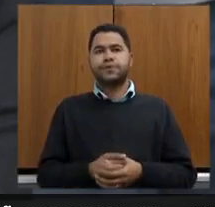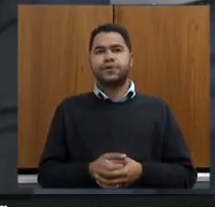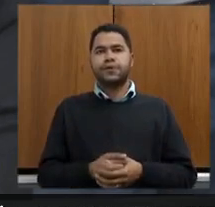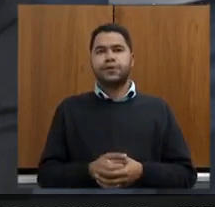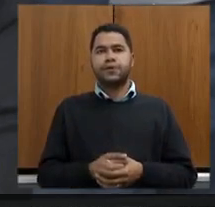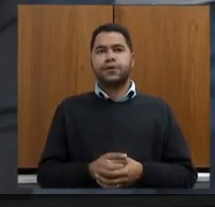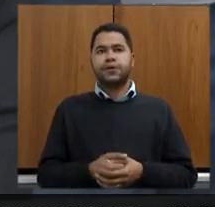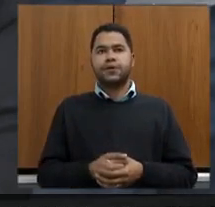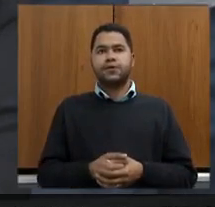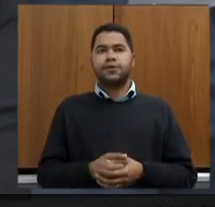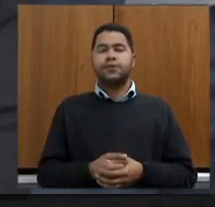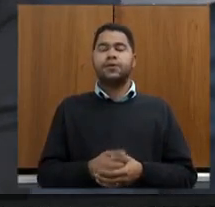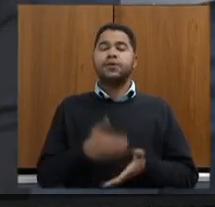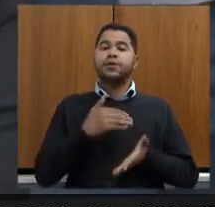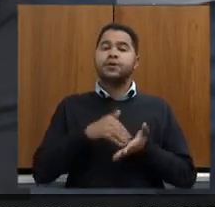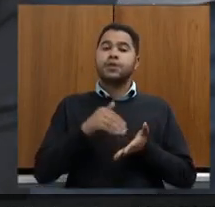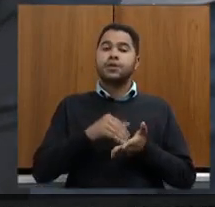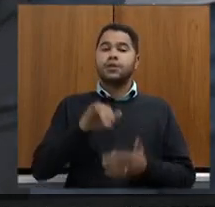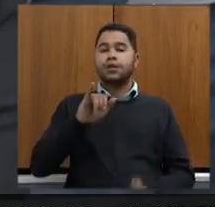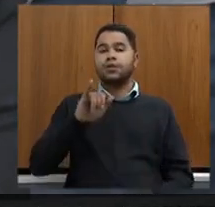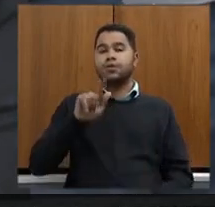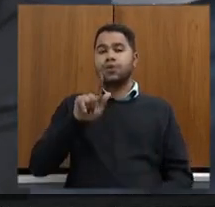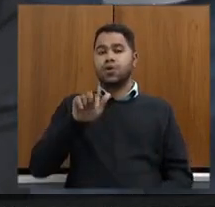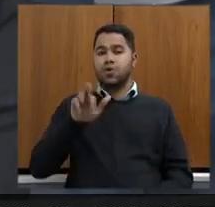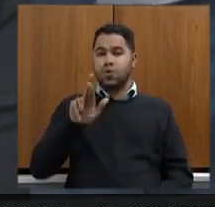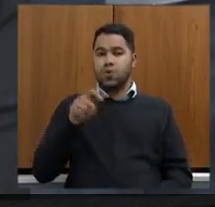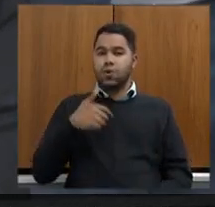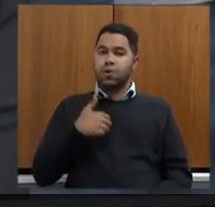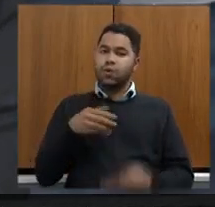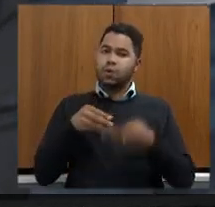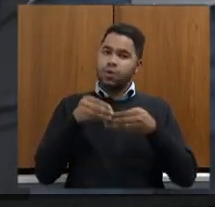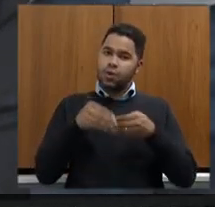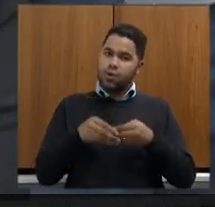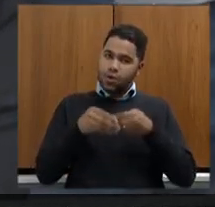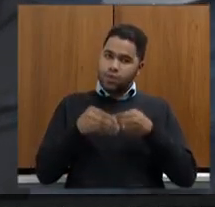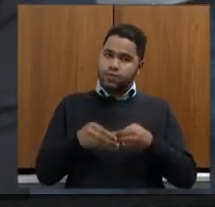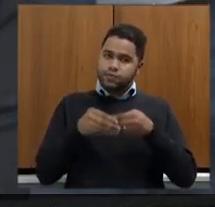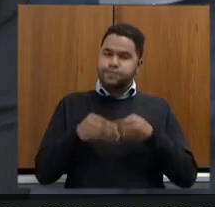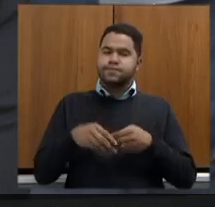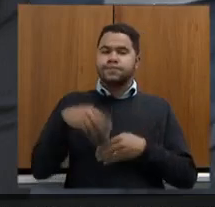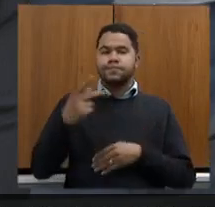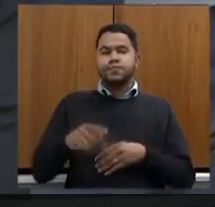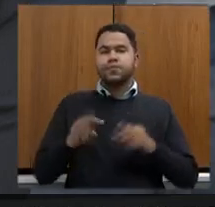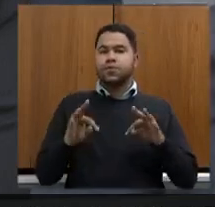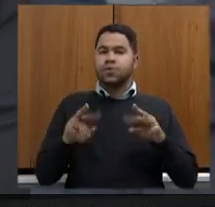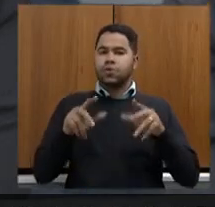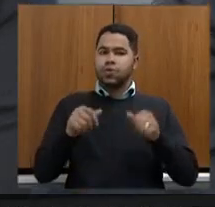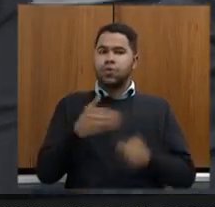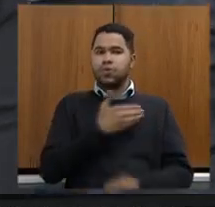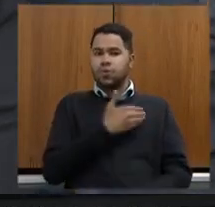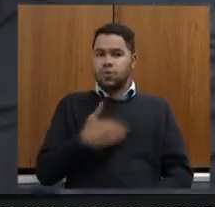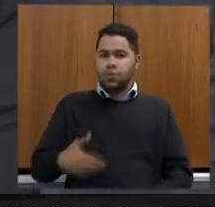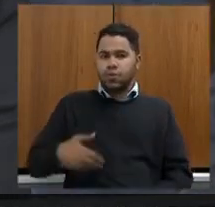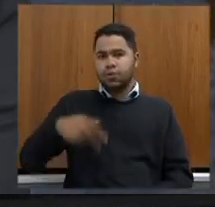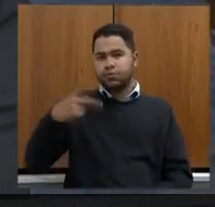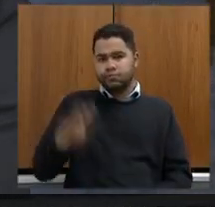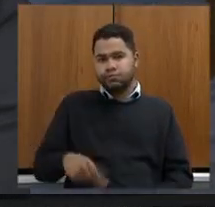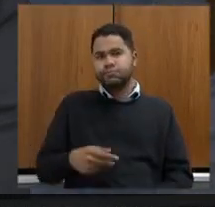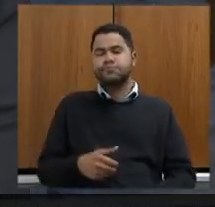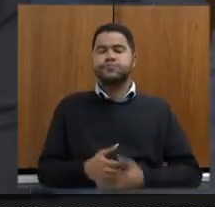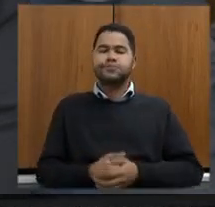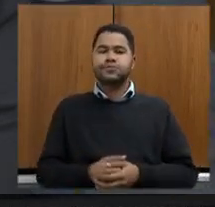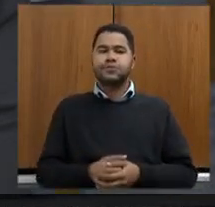assim o secretário Igor eu quero assim cumprimentarem nome né de todo o governo do estado